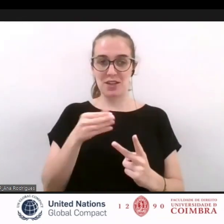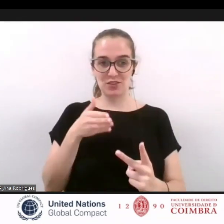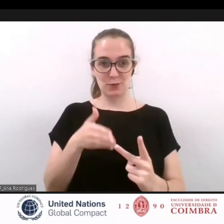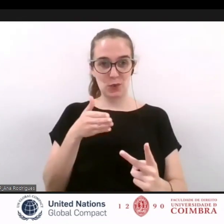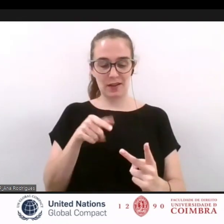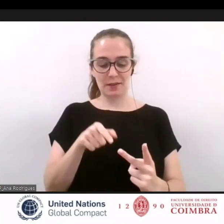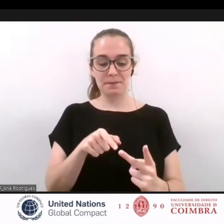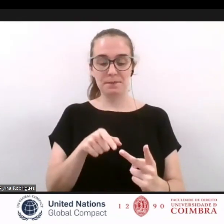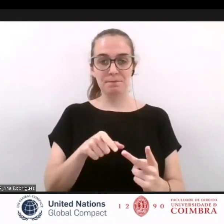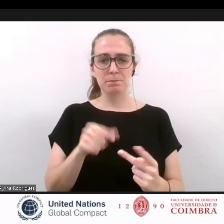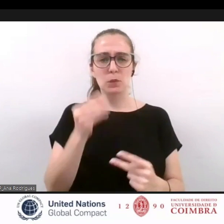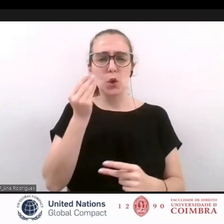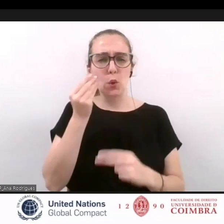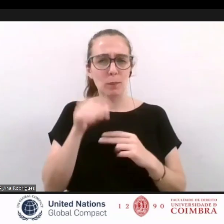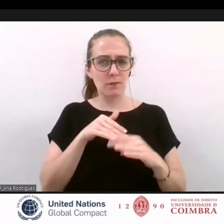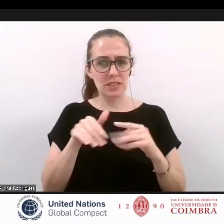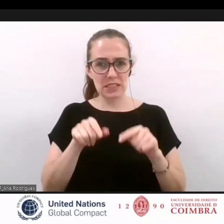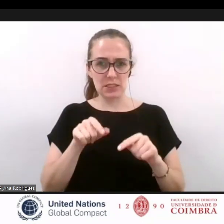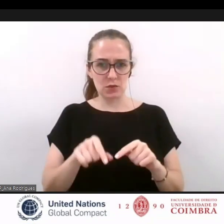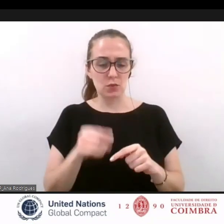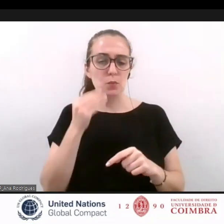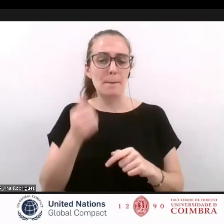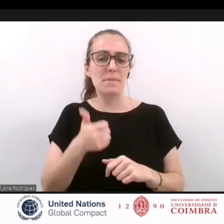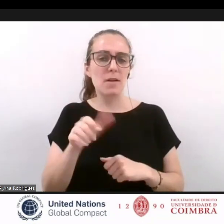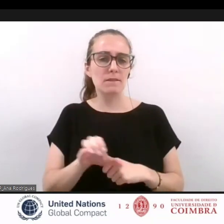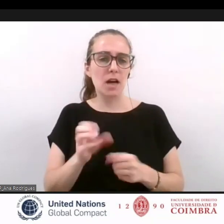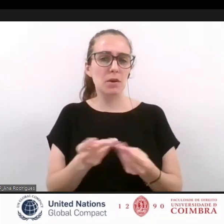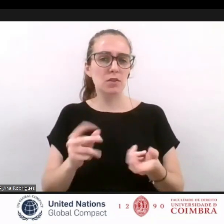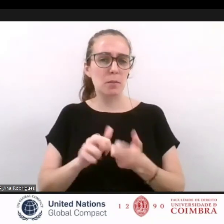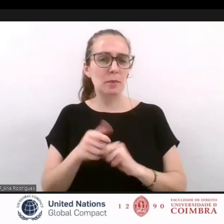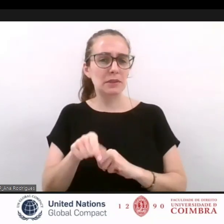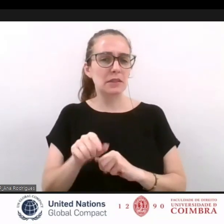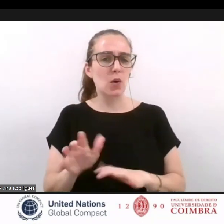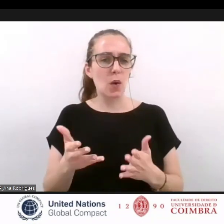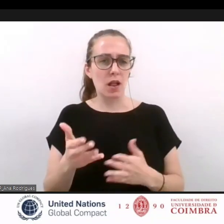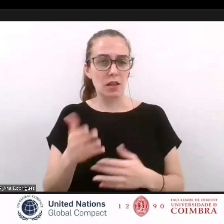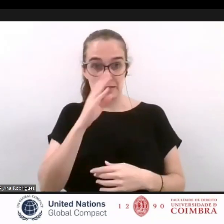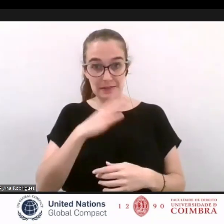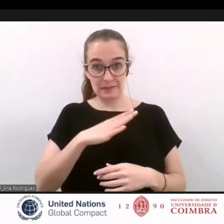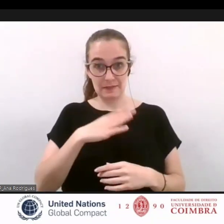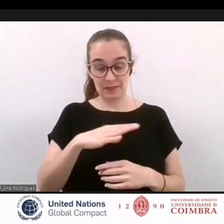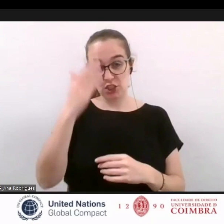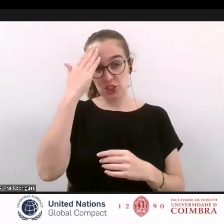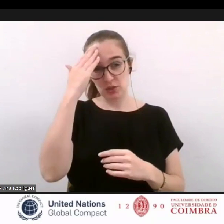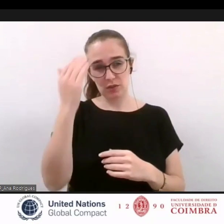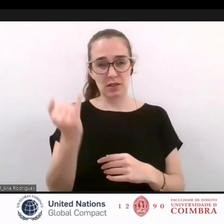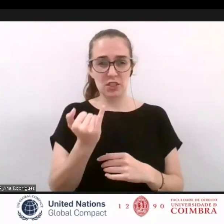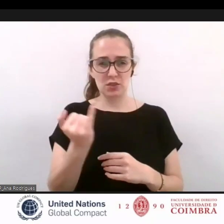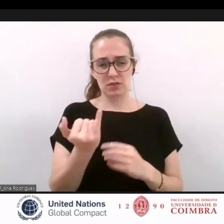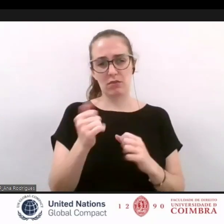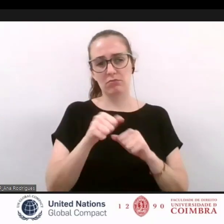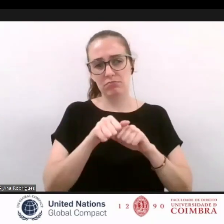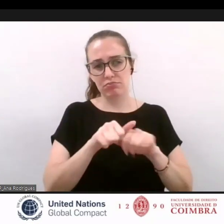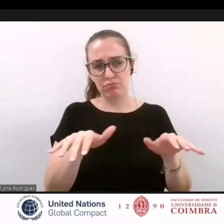serão as melhores abordagens, as abordagens mais eficazes na qualificação institucional da administração